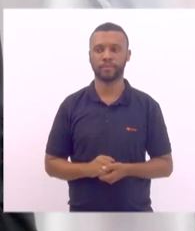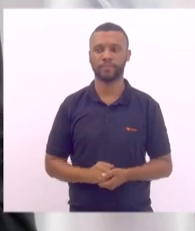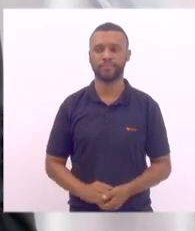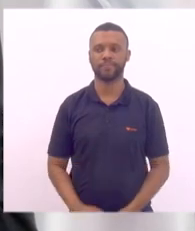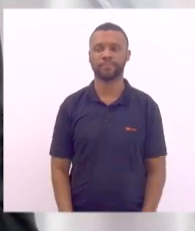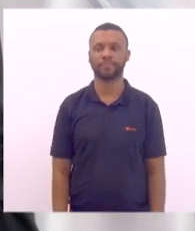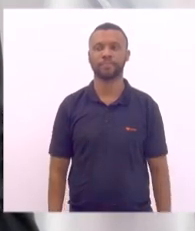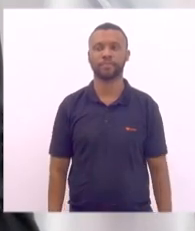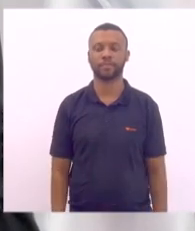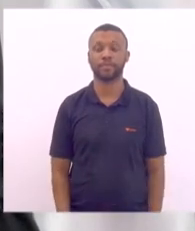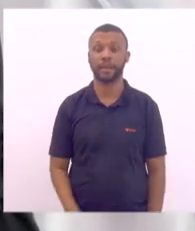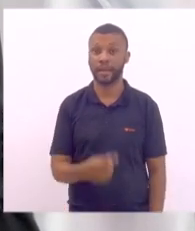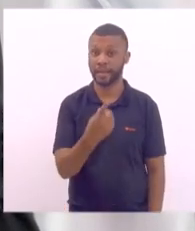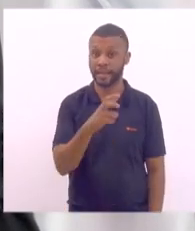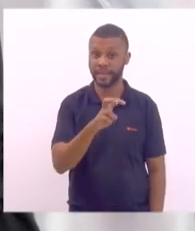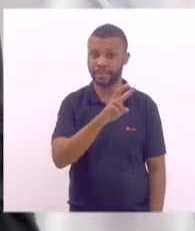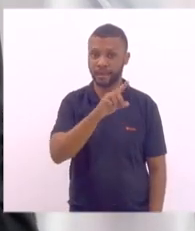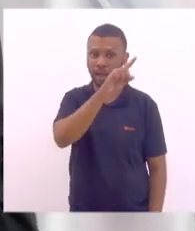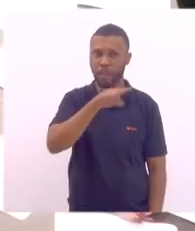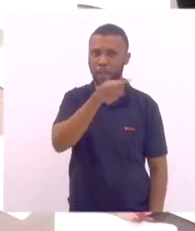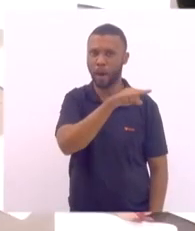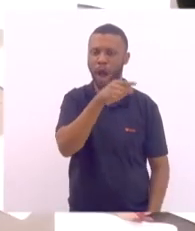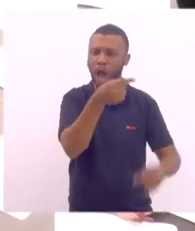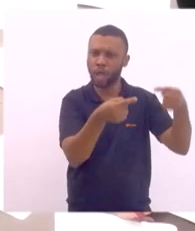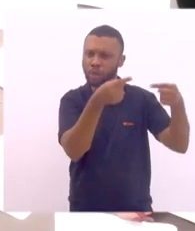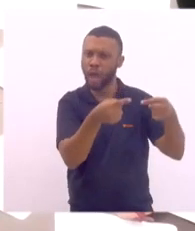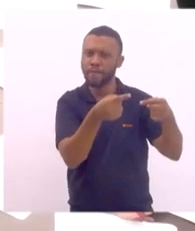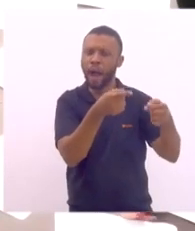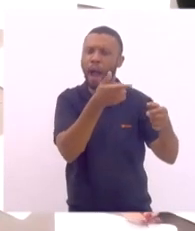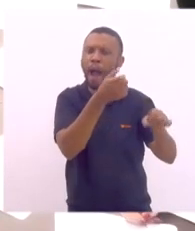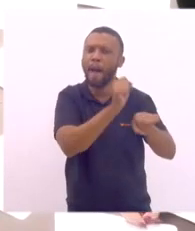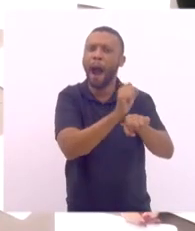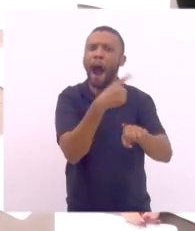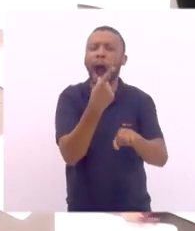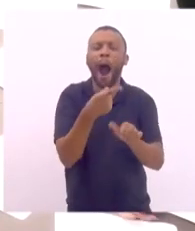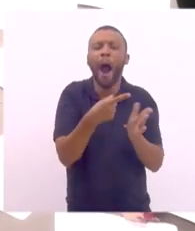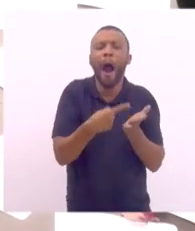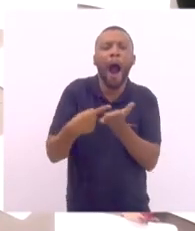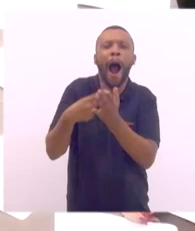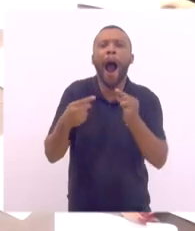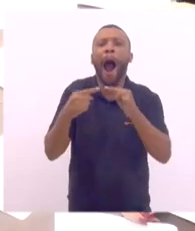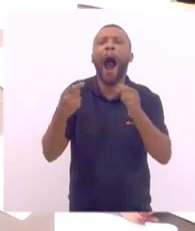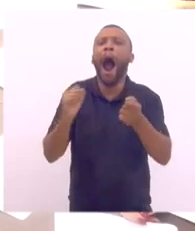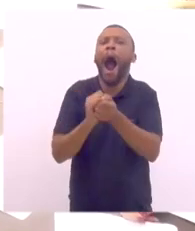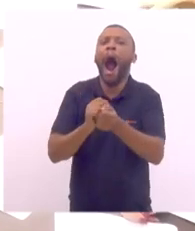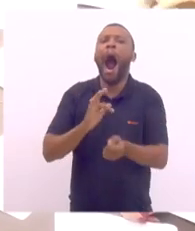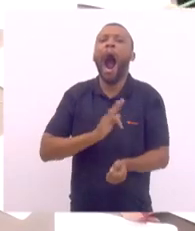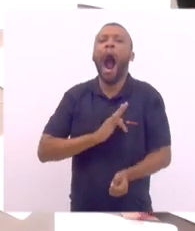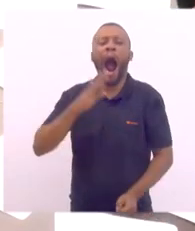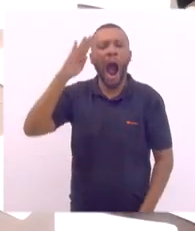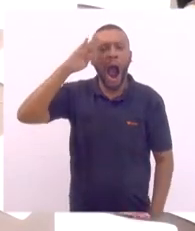O 15 vai tirar de pauta, presidente, para a gente fazer junto com... Fazer junto, tá, com a Polícia Militar.